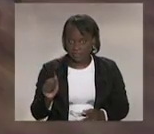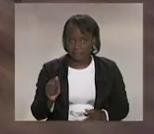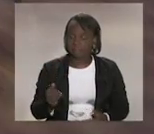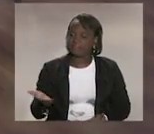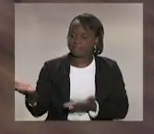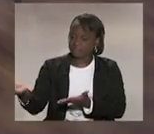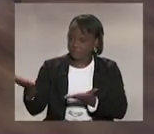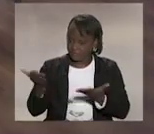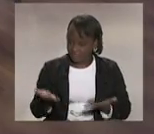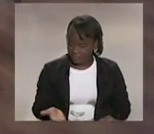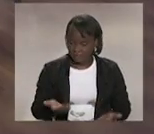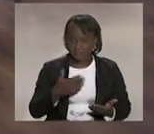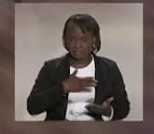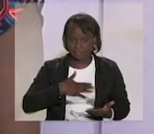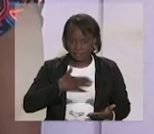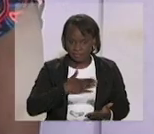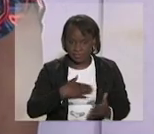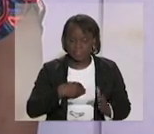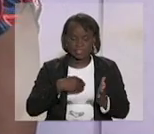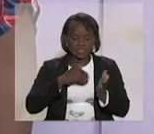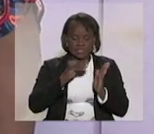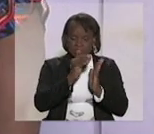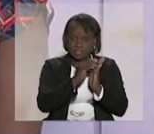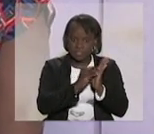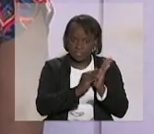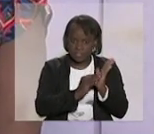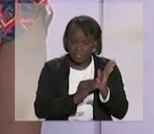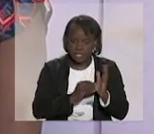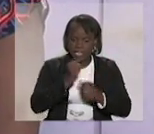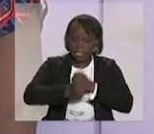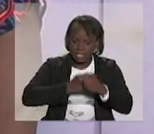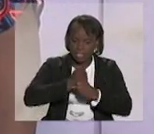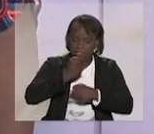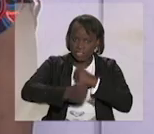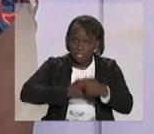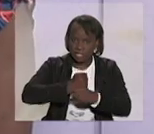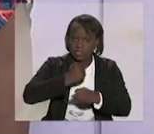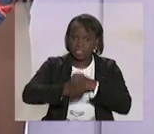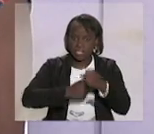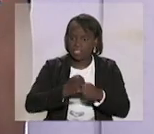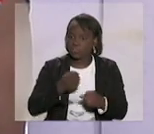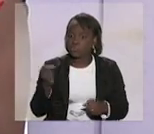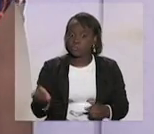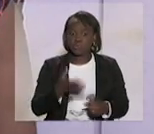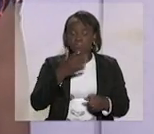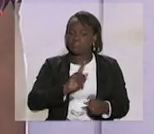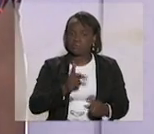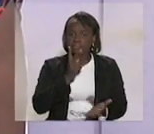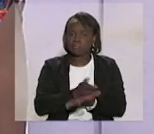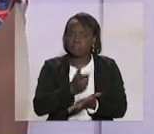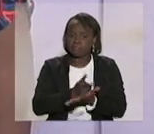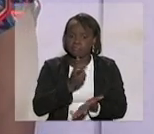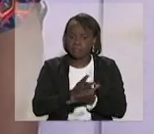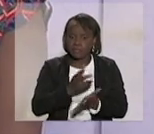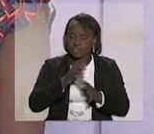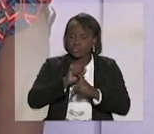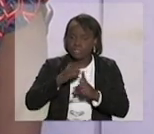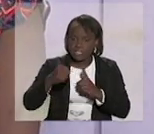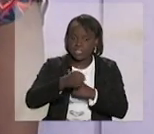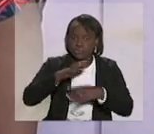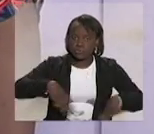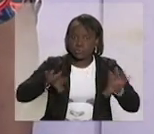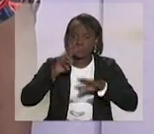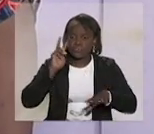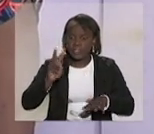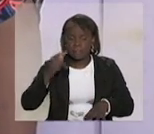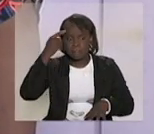bem-vindas. Esses dados vêm se replicando ano a ano, né? Não é uma grande novidade essa visão da